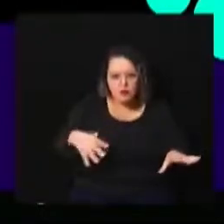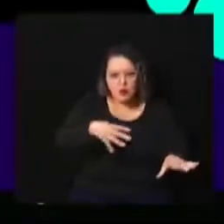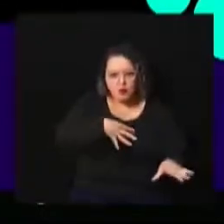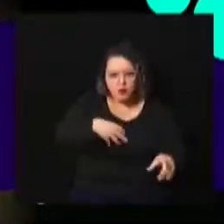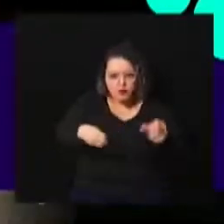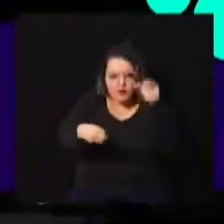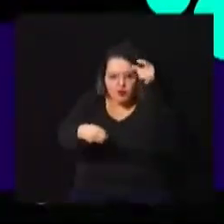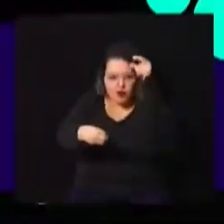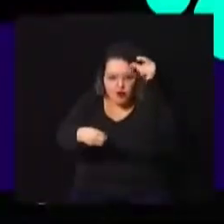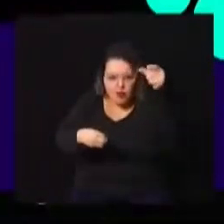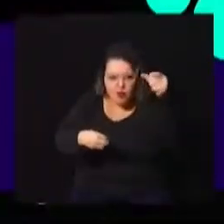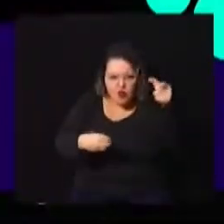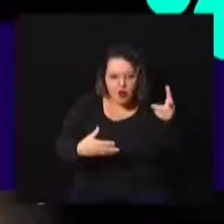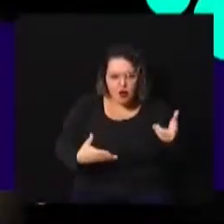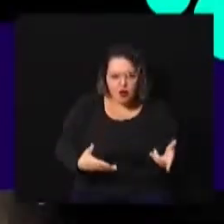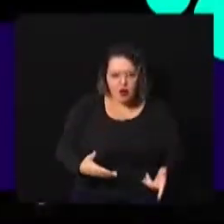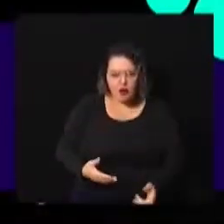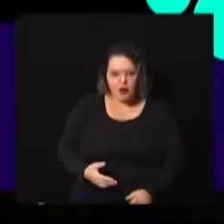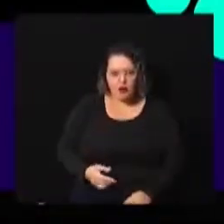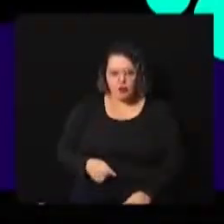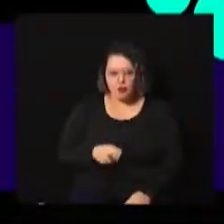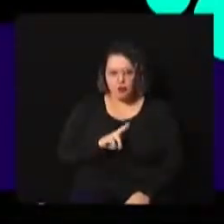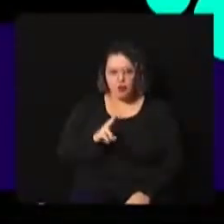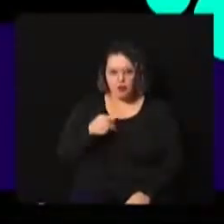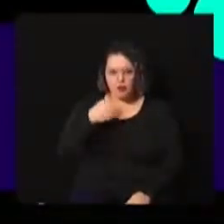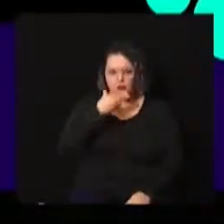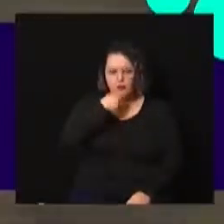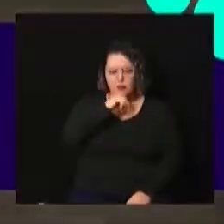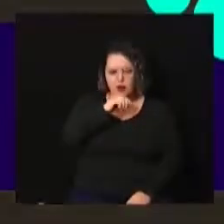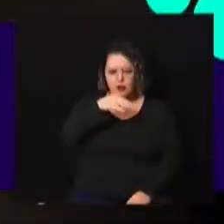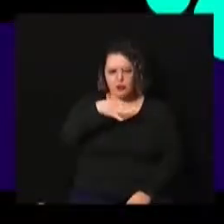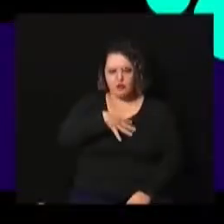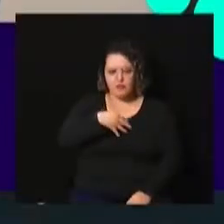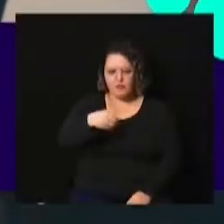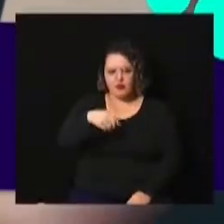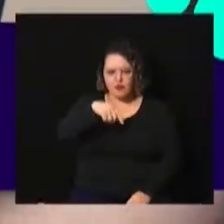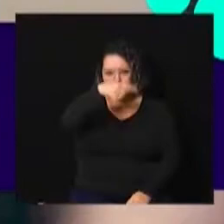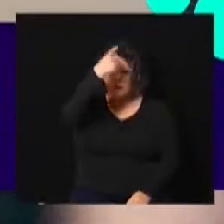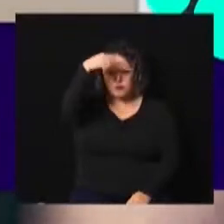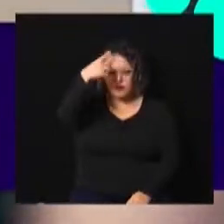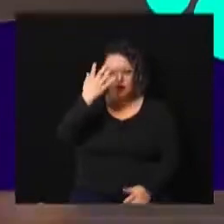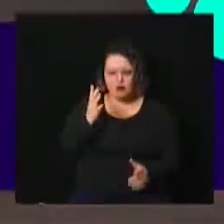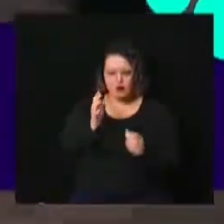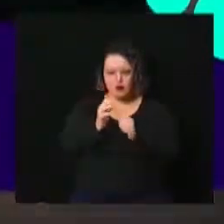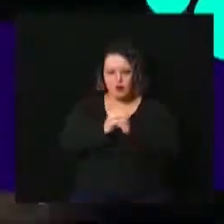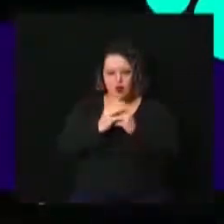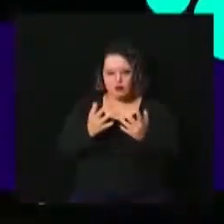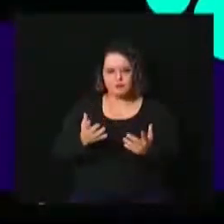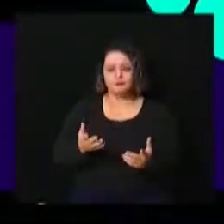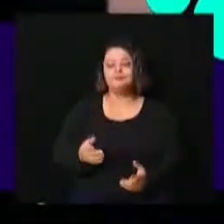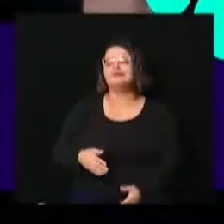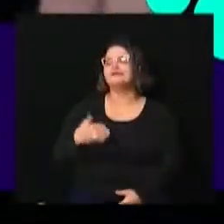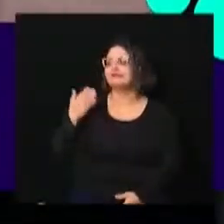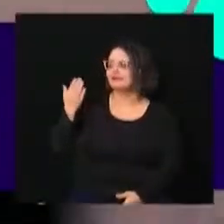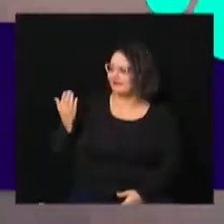filho do capeta. Ela vai do filho do Espírito Santo. O comediante Maurício Meirelles apresenta seu novo